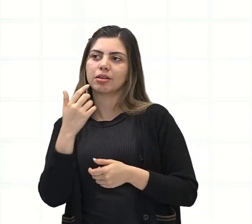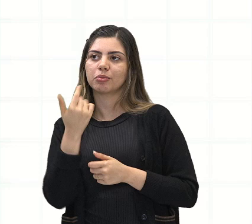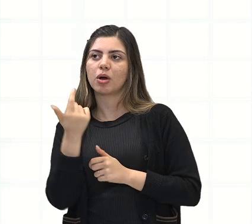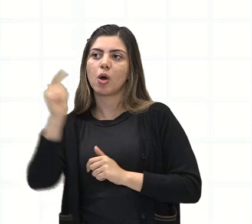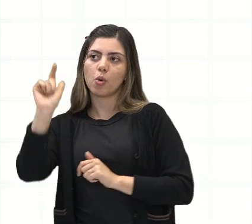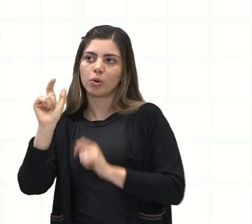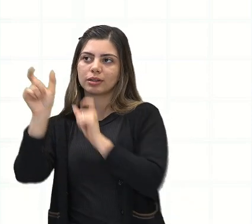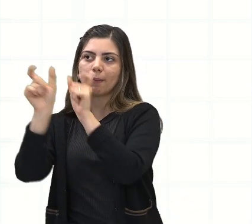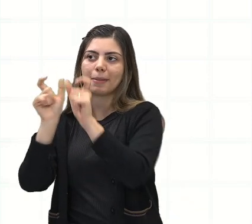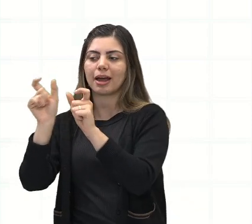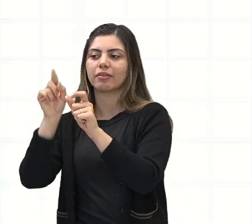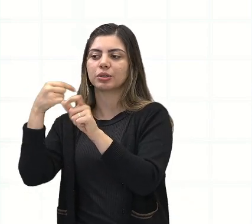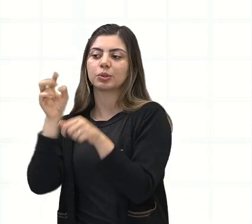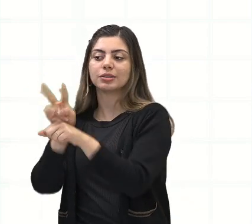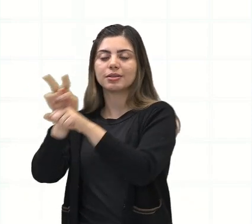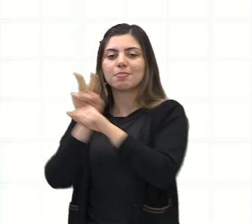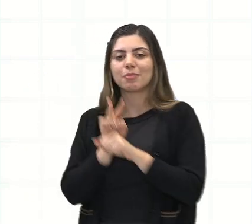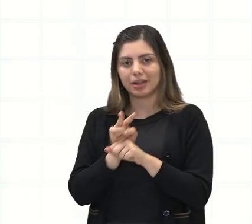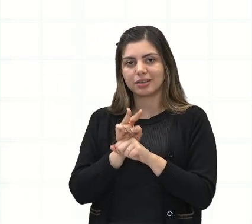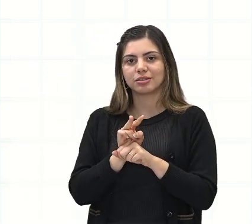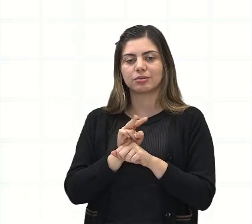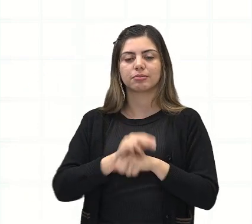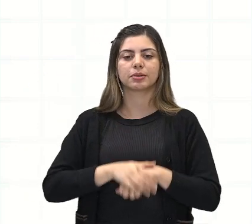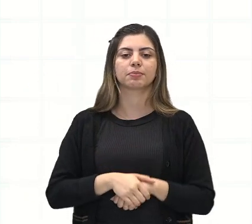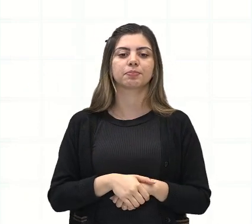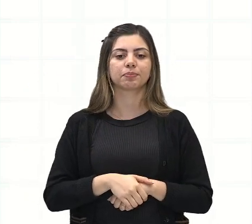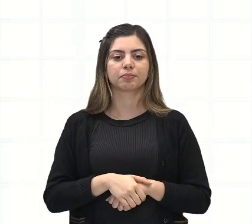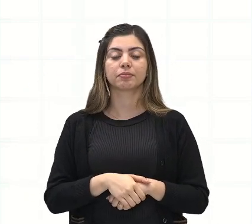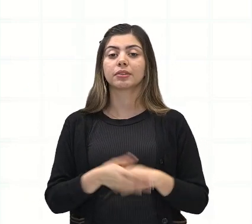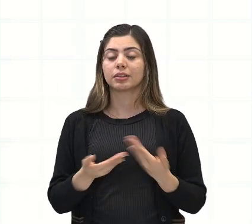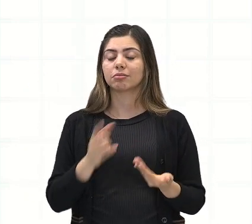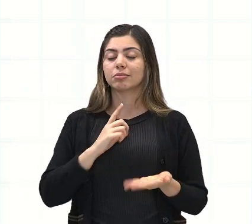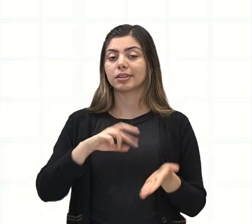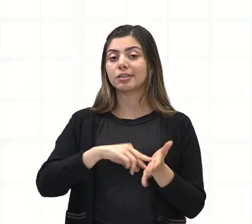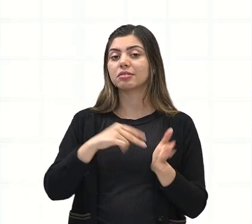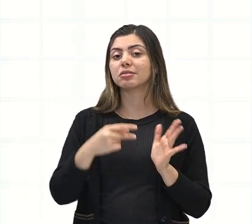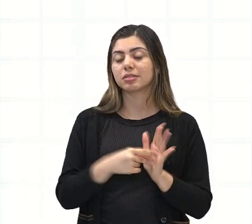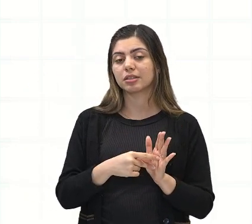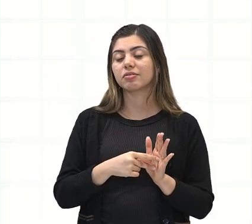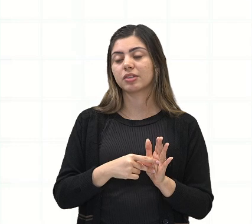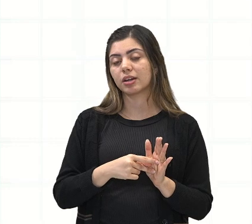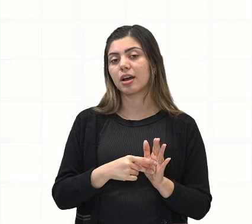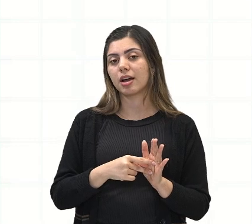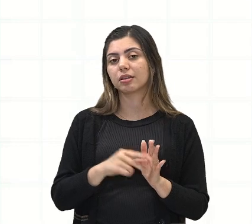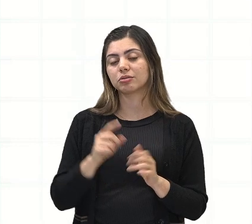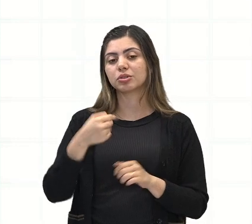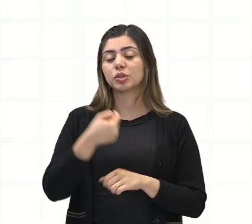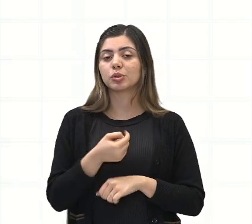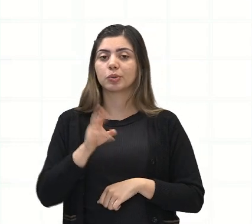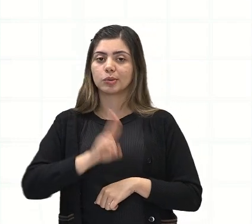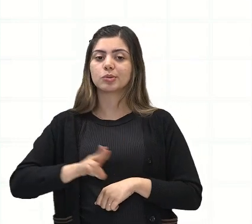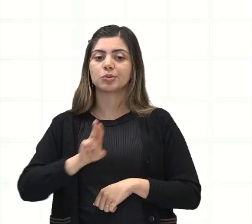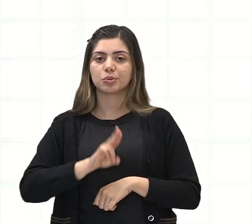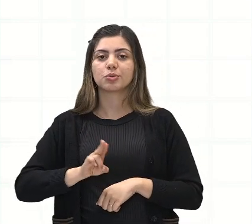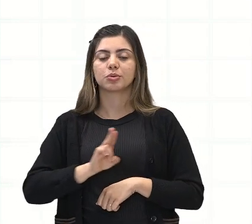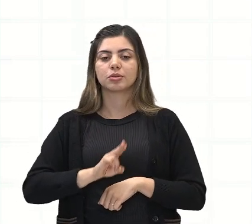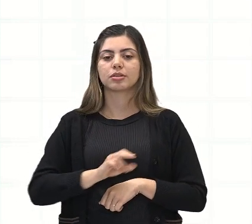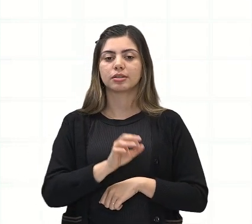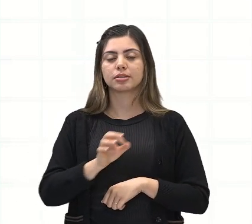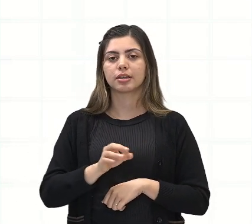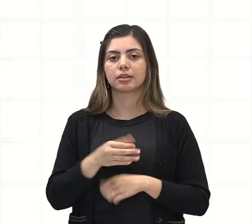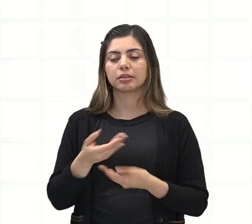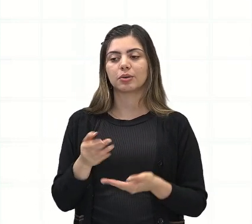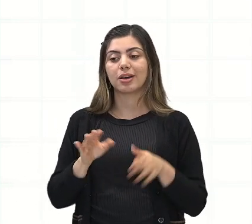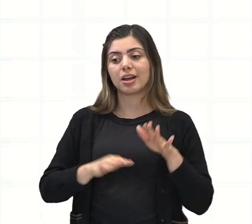que acabam enriquecendo também a língua, não é verdade? Com significados distintos, com significados que acabam não sendo traduzidos